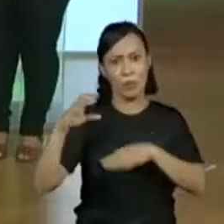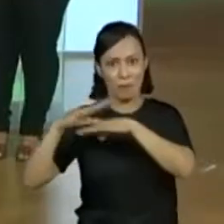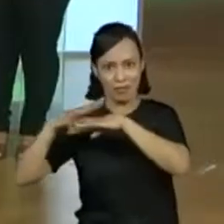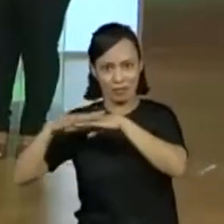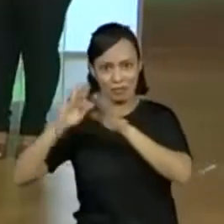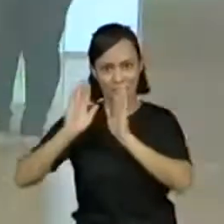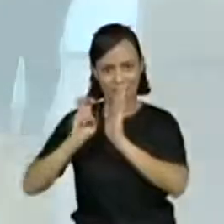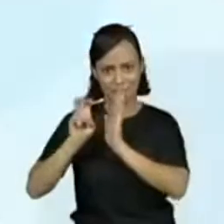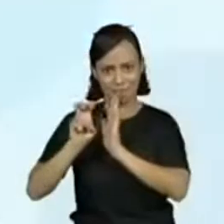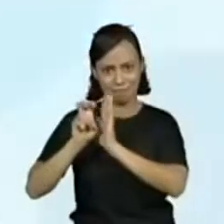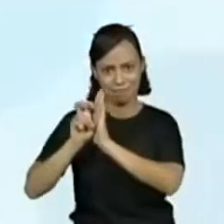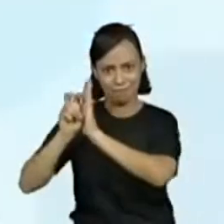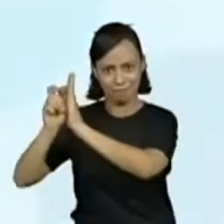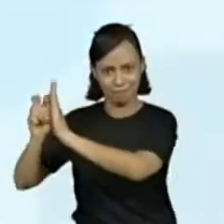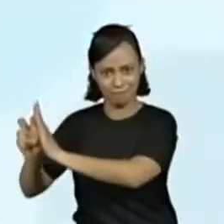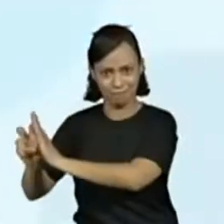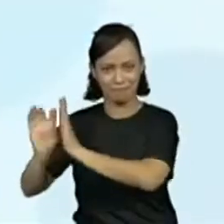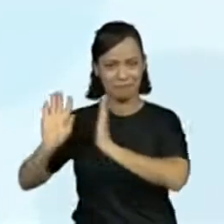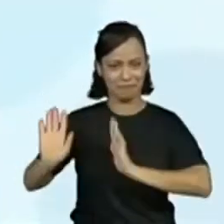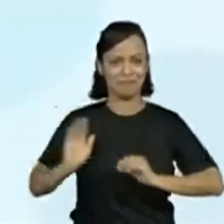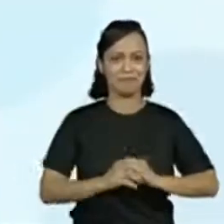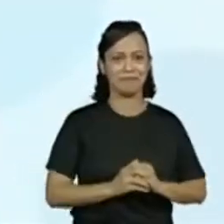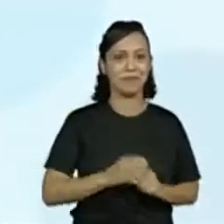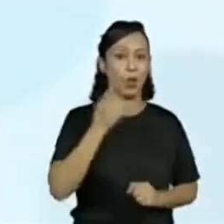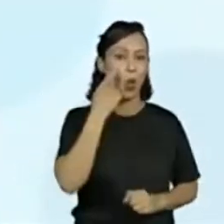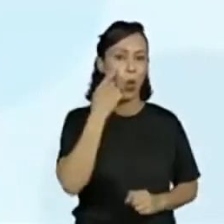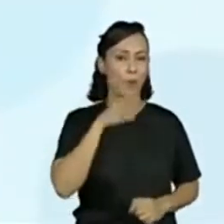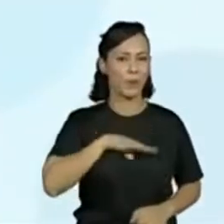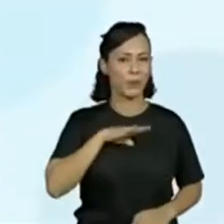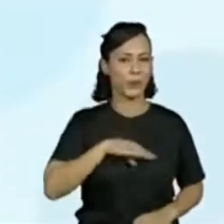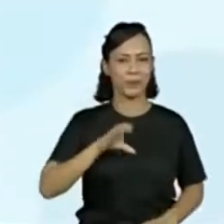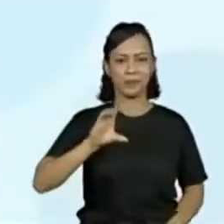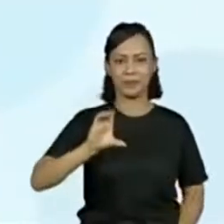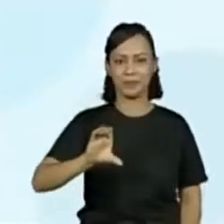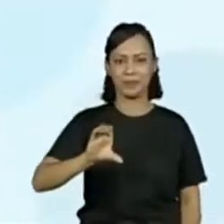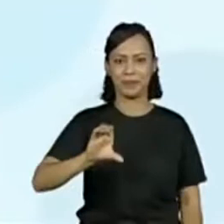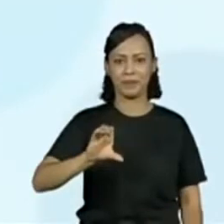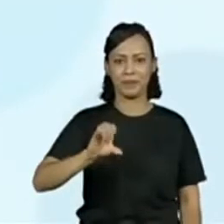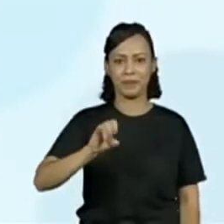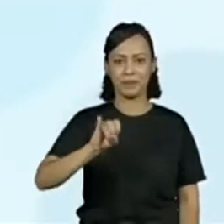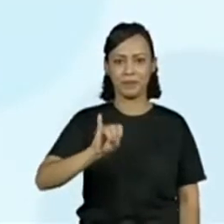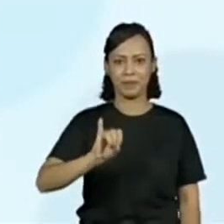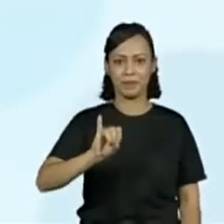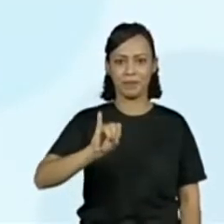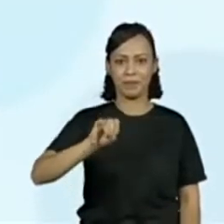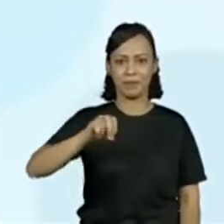Samuel foi esperto Sim adoro cinco sim